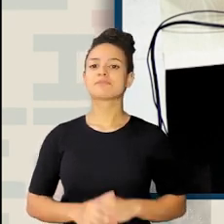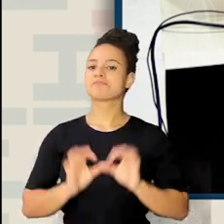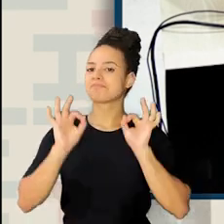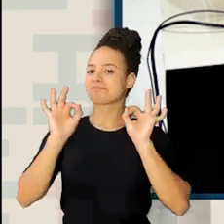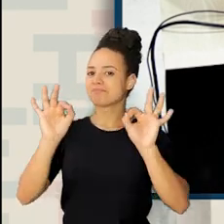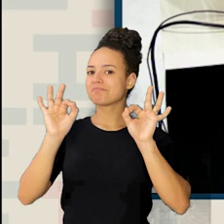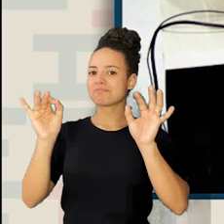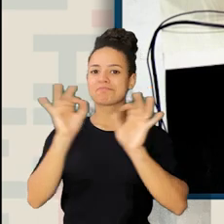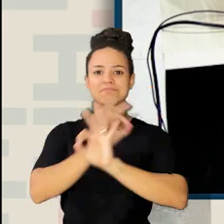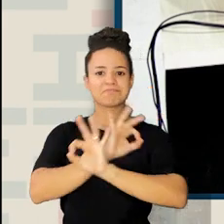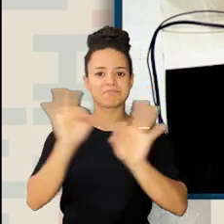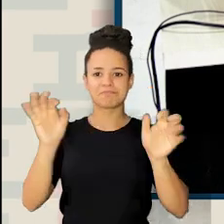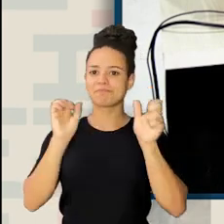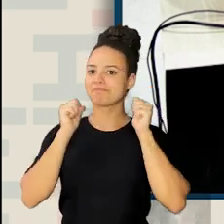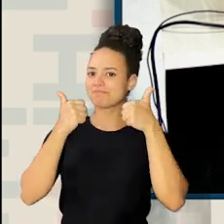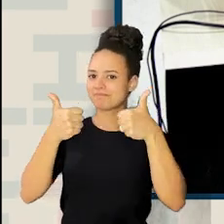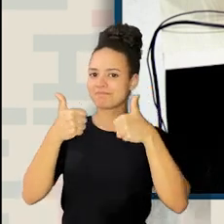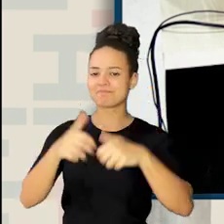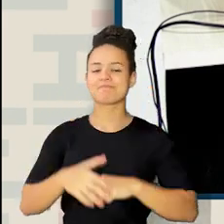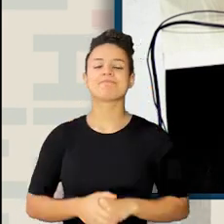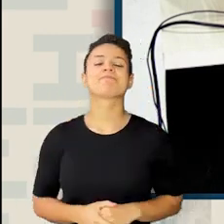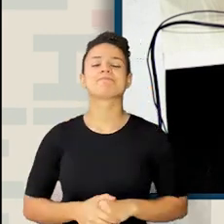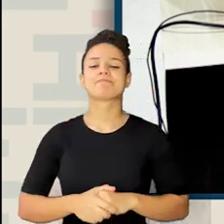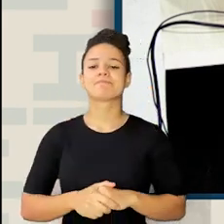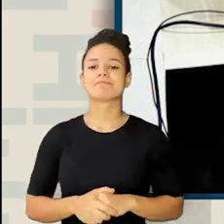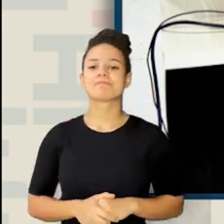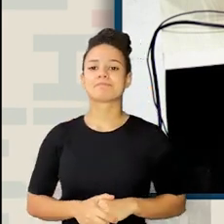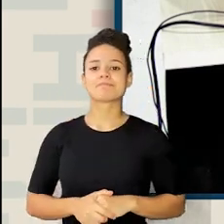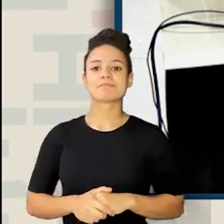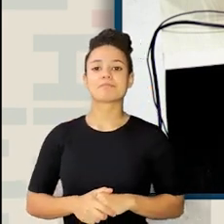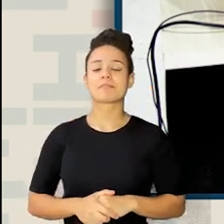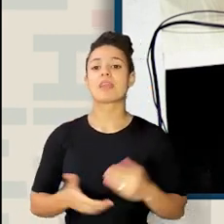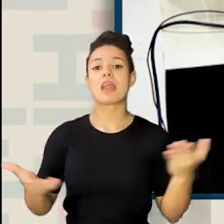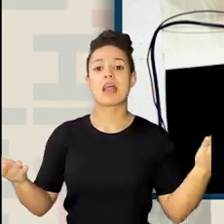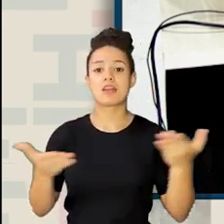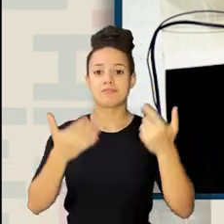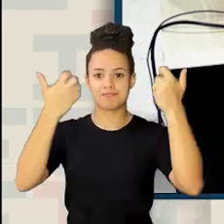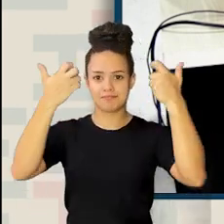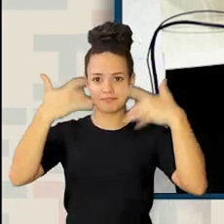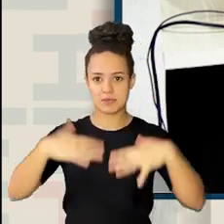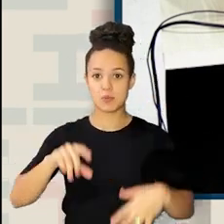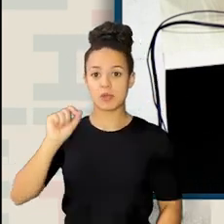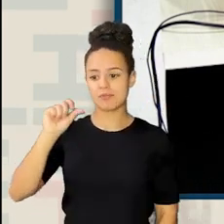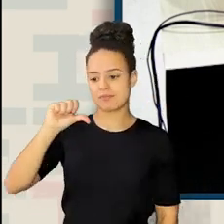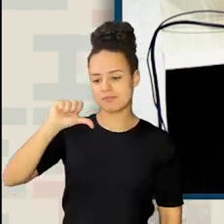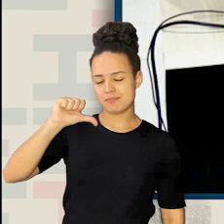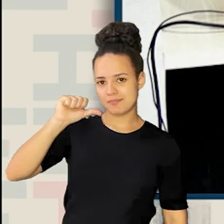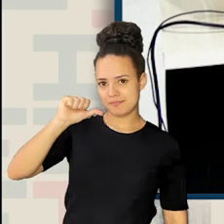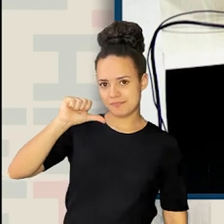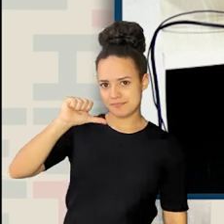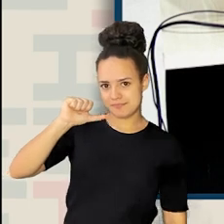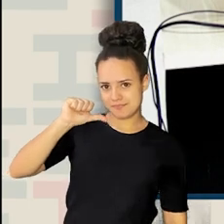Show de bola. Muito bem. Agora, vou falar um pouquinho do polegar,